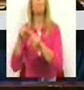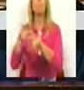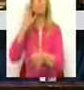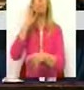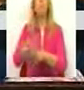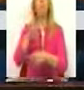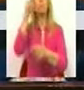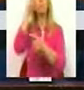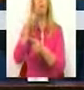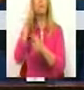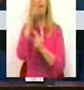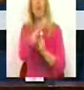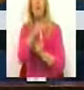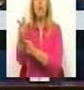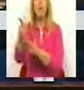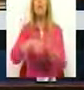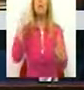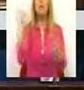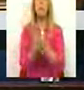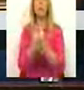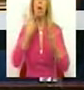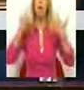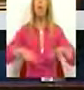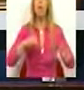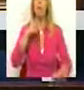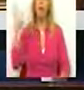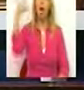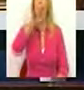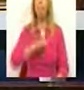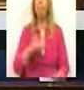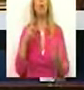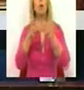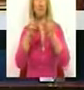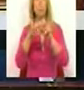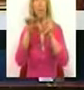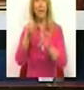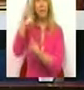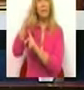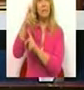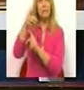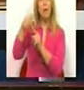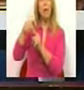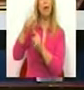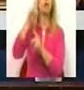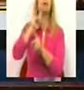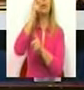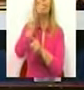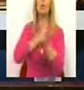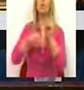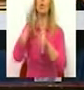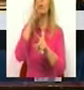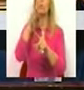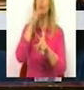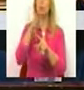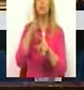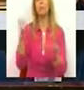filmadas permanentemente para evitar abusos. O problema é que essas câmaras de filmar, senhoras e senhores deputados, pelo menos se